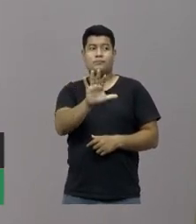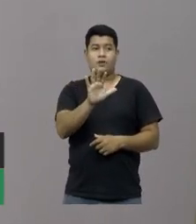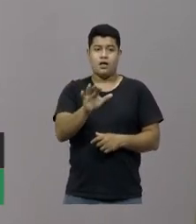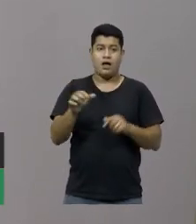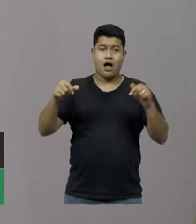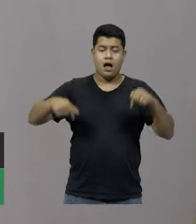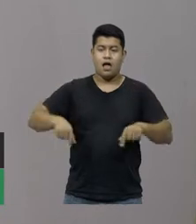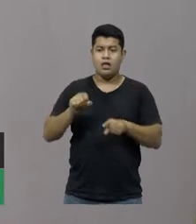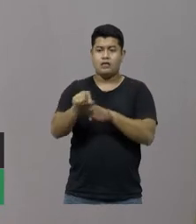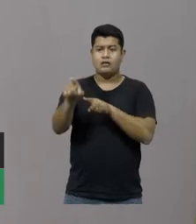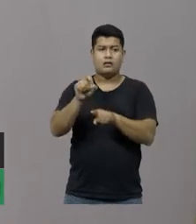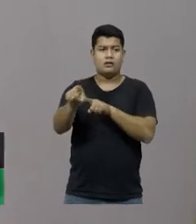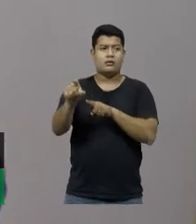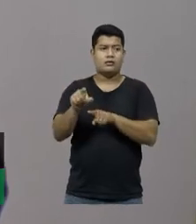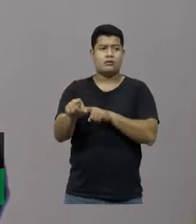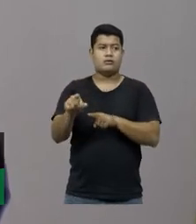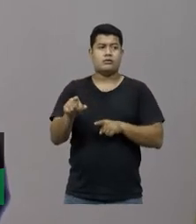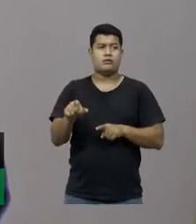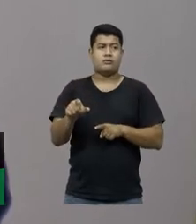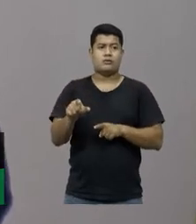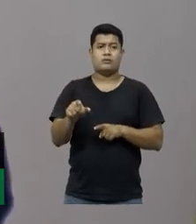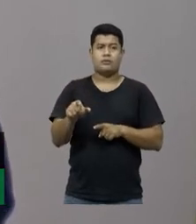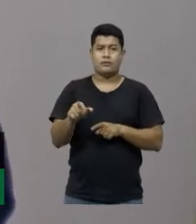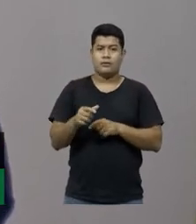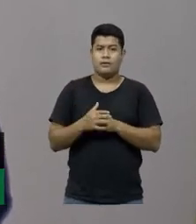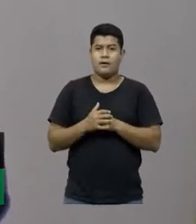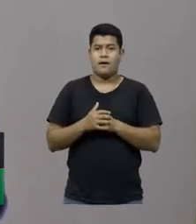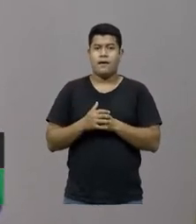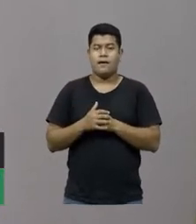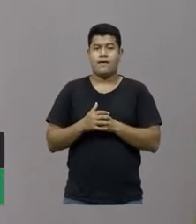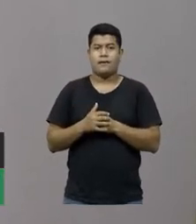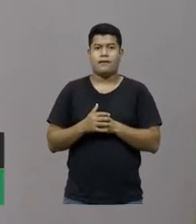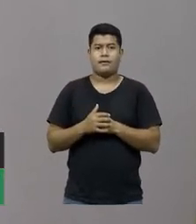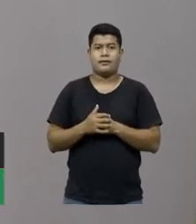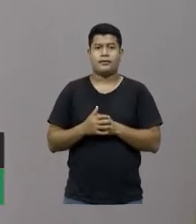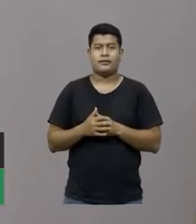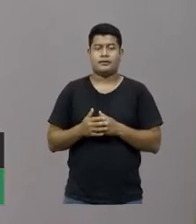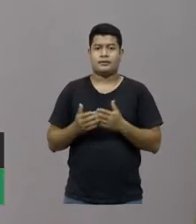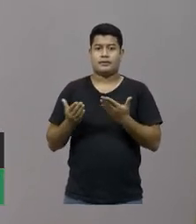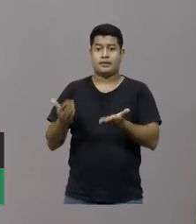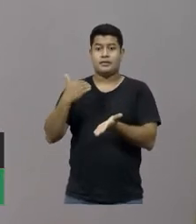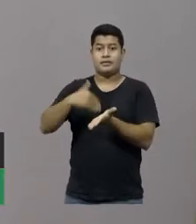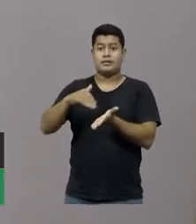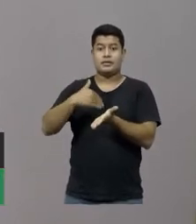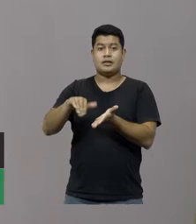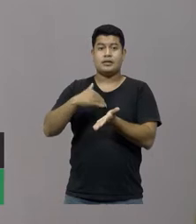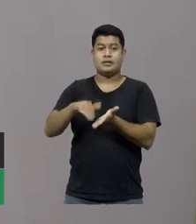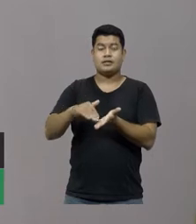Alugaram um avião para serviço da secretaria que cuida